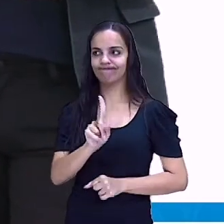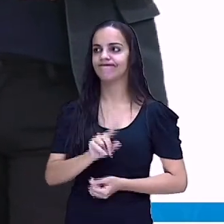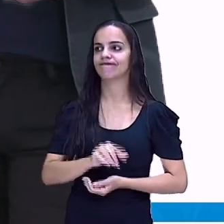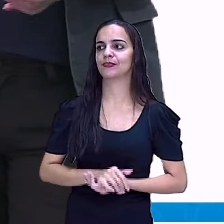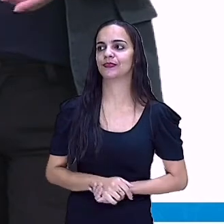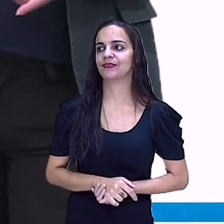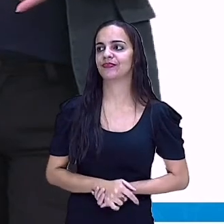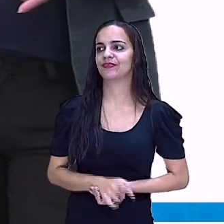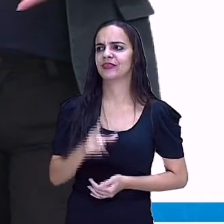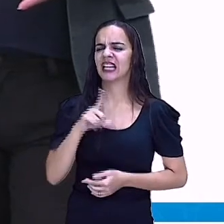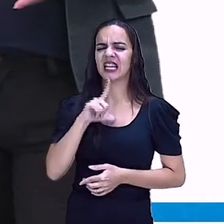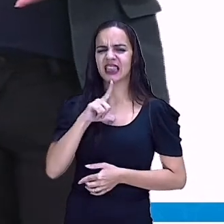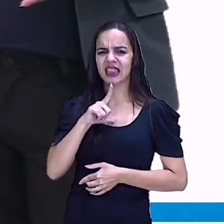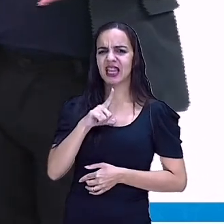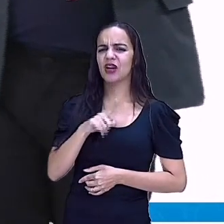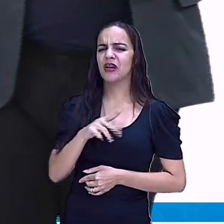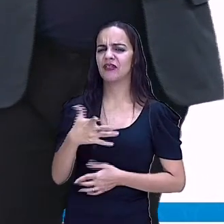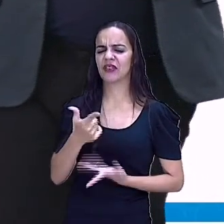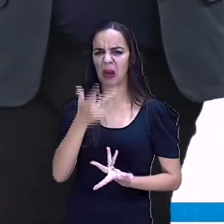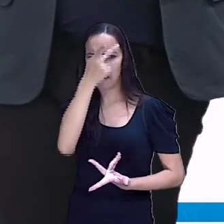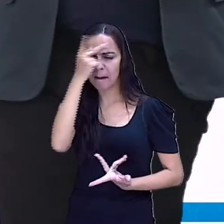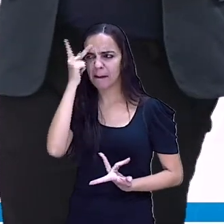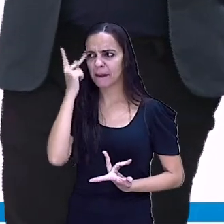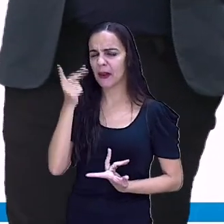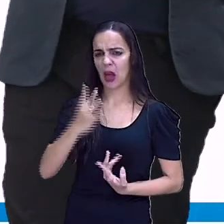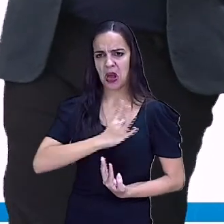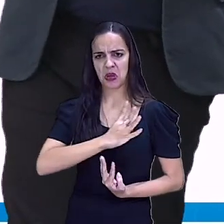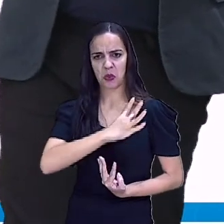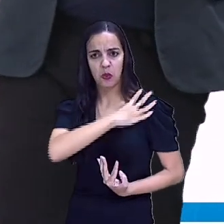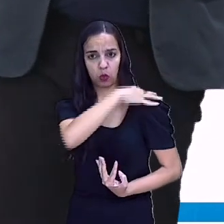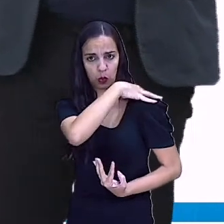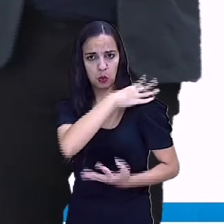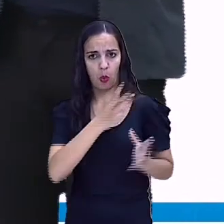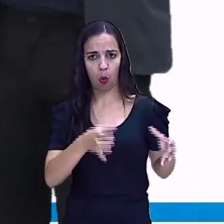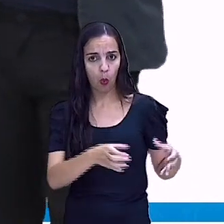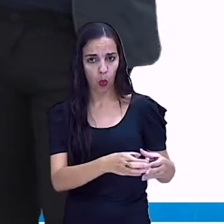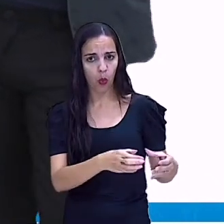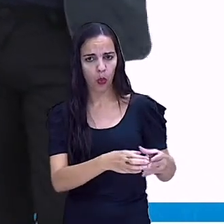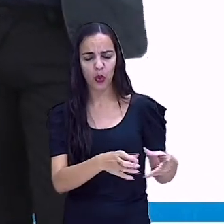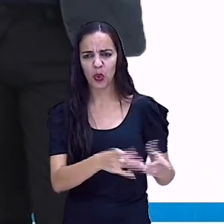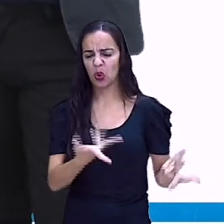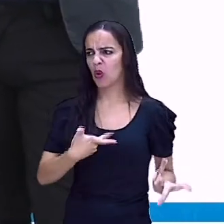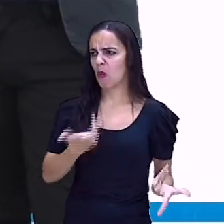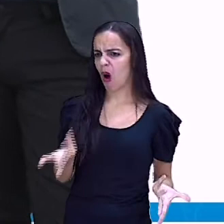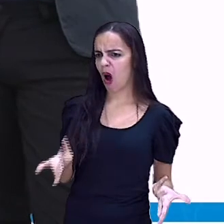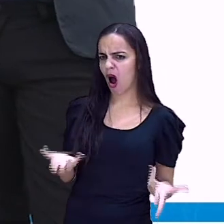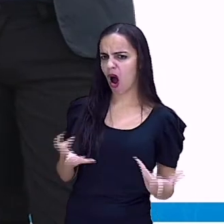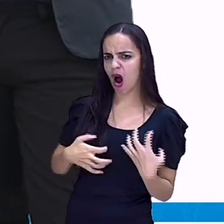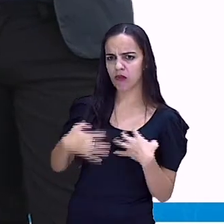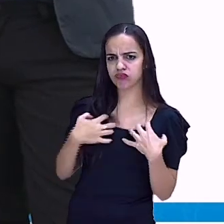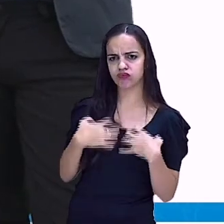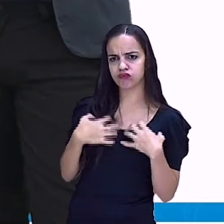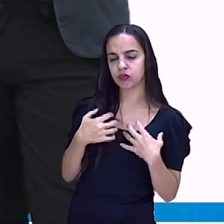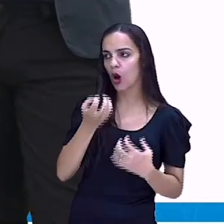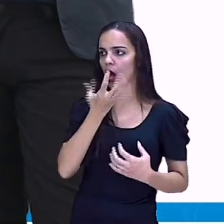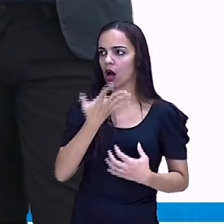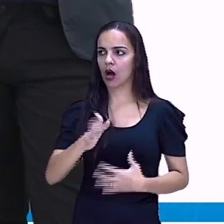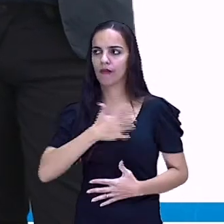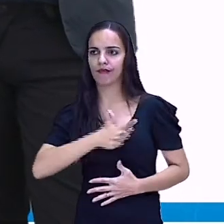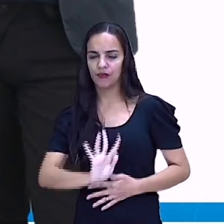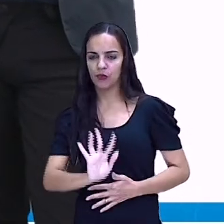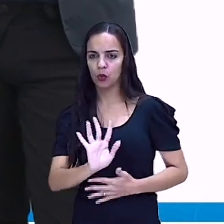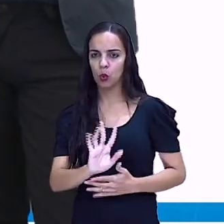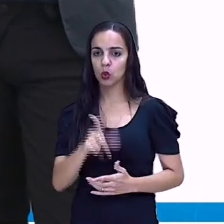Isso gerou uma profunda insatisfação dos militares que criticavam Vargas, rompendo assim com o